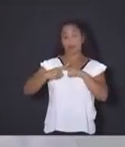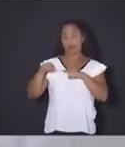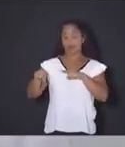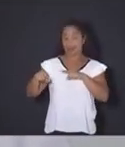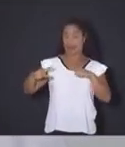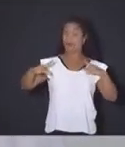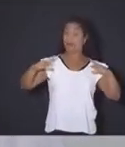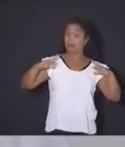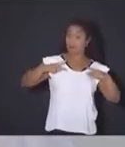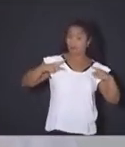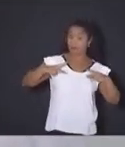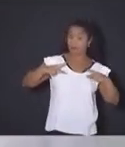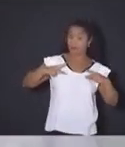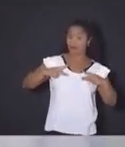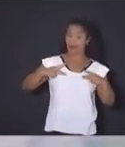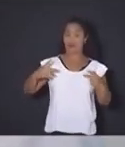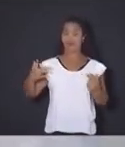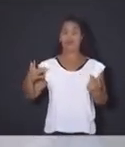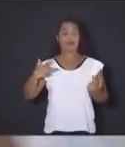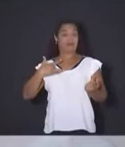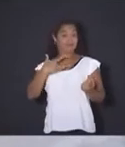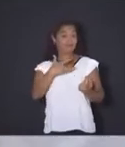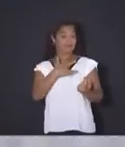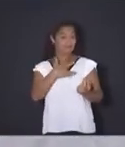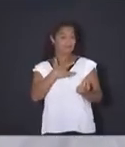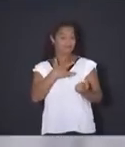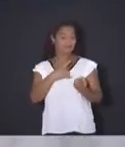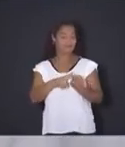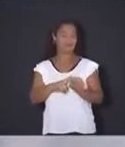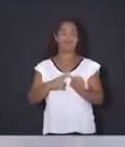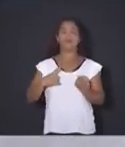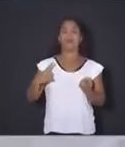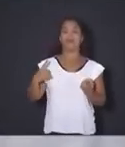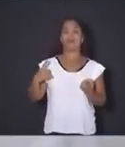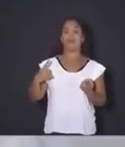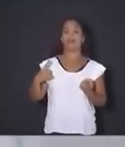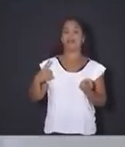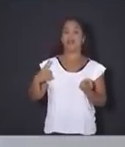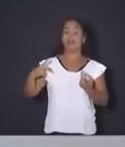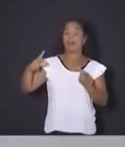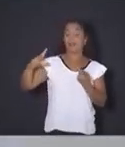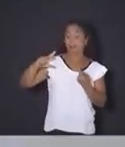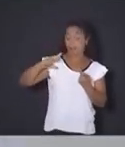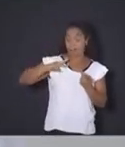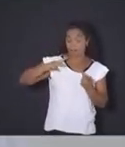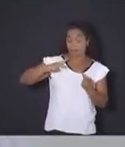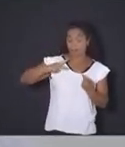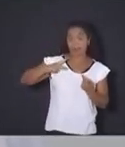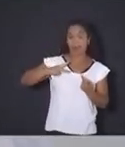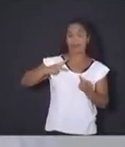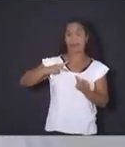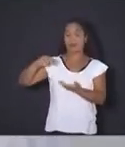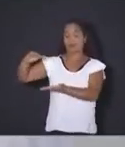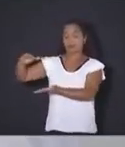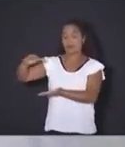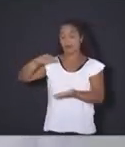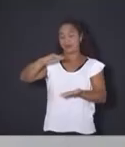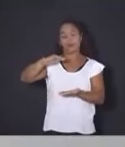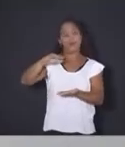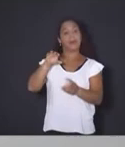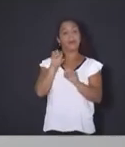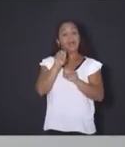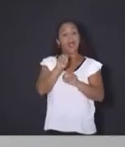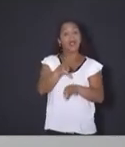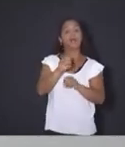privado no fornecimento da saúde ampliando a participação do setor privado no fornecimento da educação